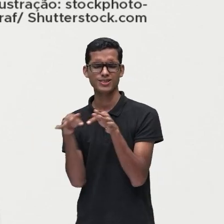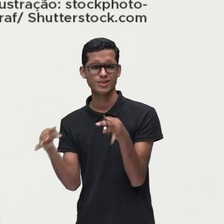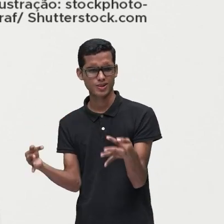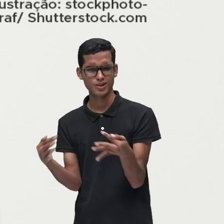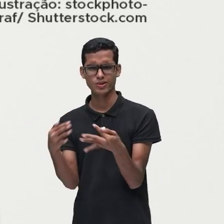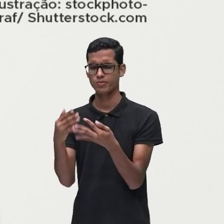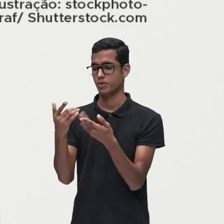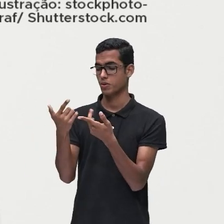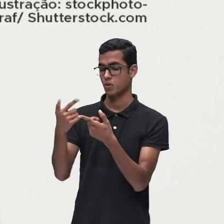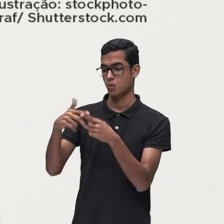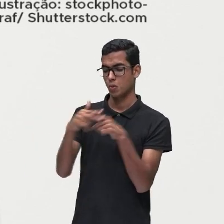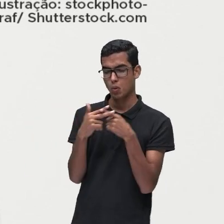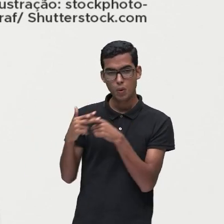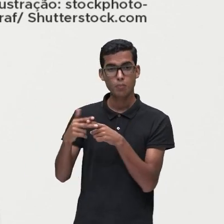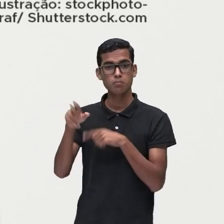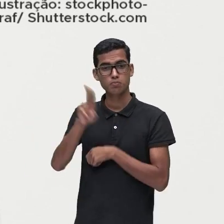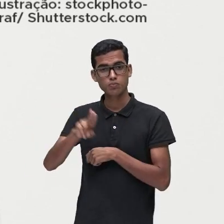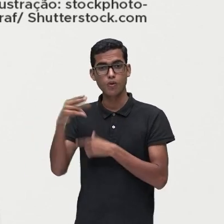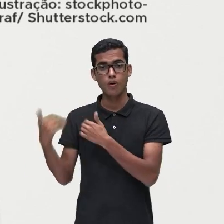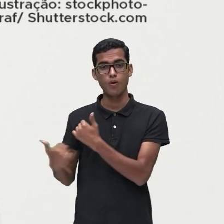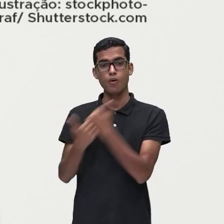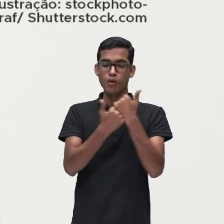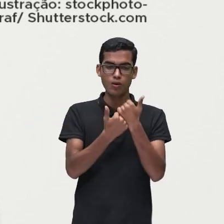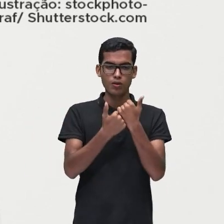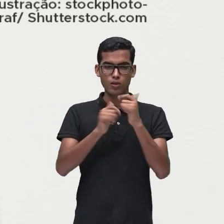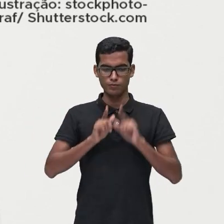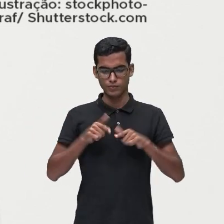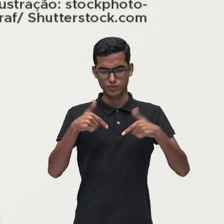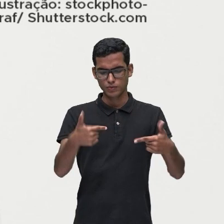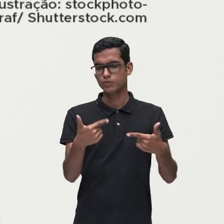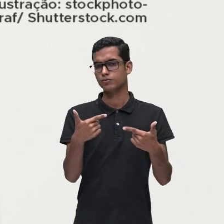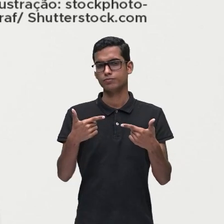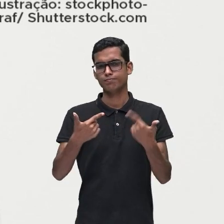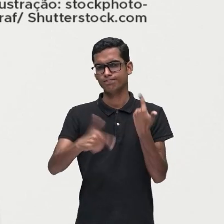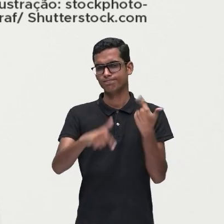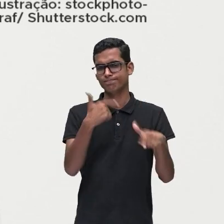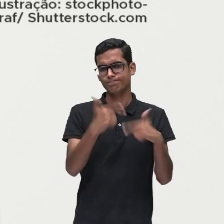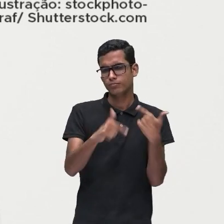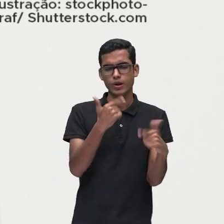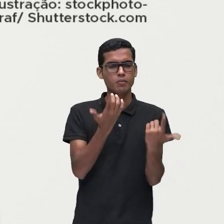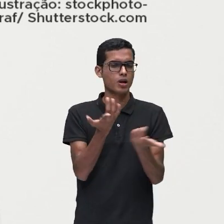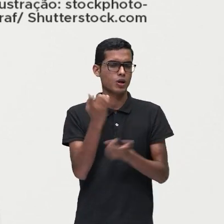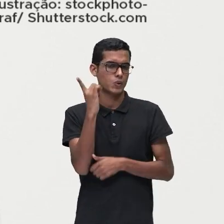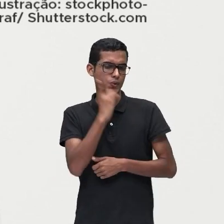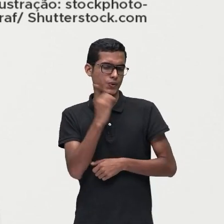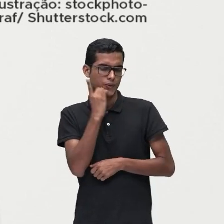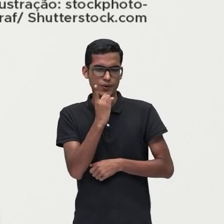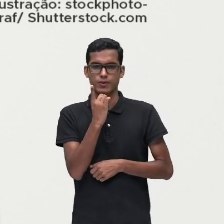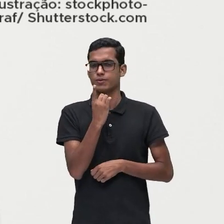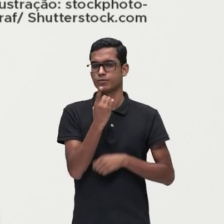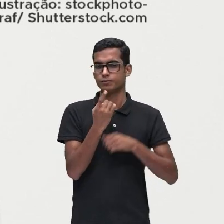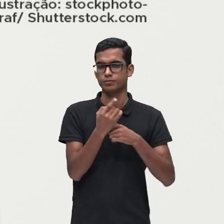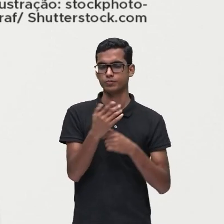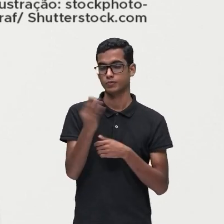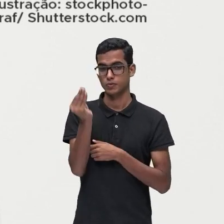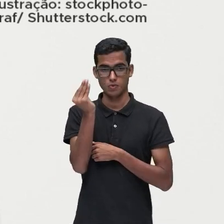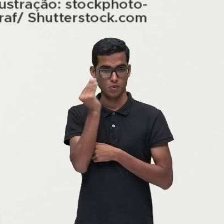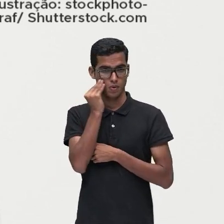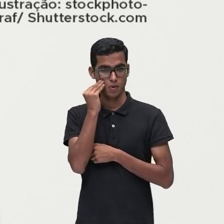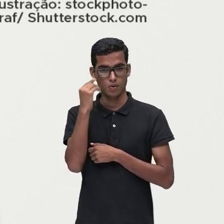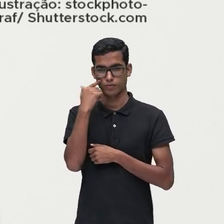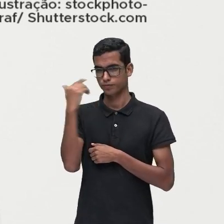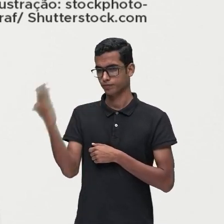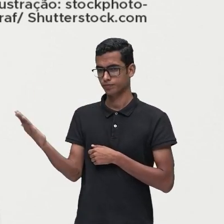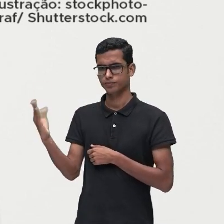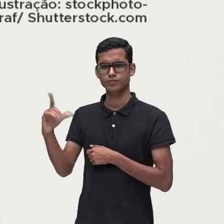que facilitam na execução de algumas afazeres do nosso dia a dia. Observem aí que a